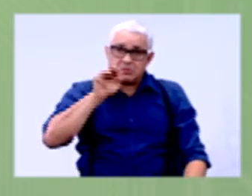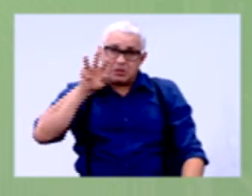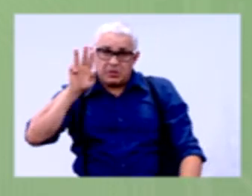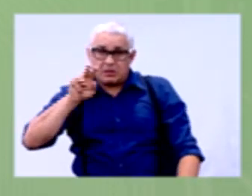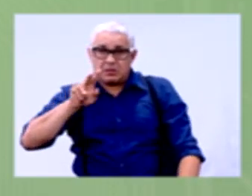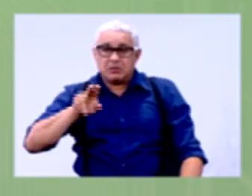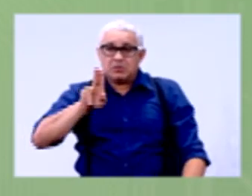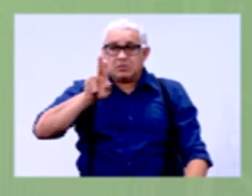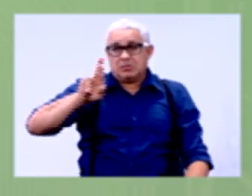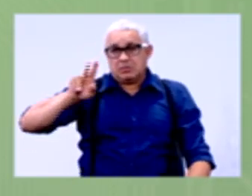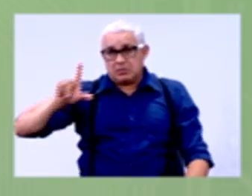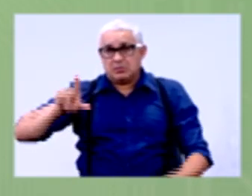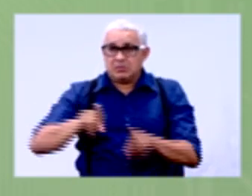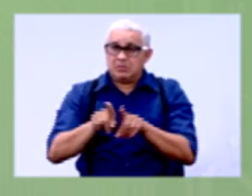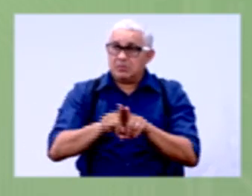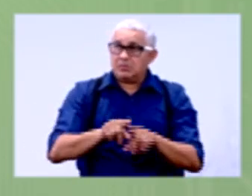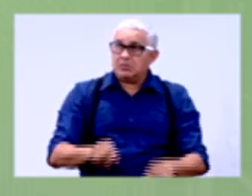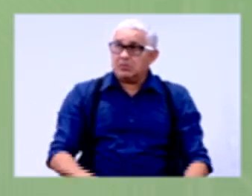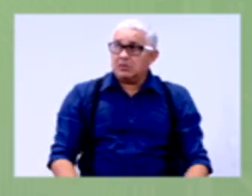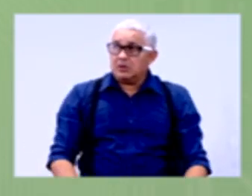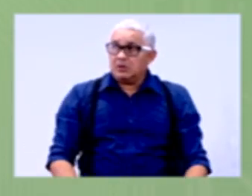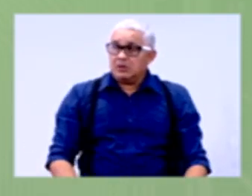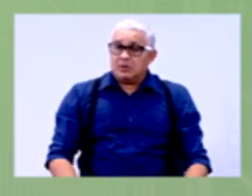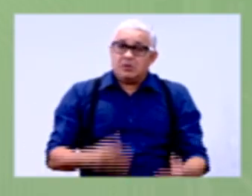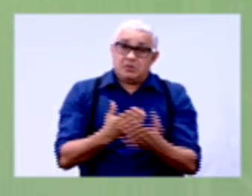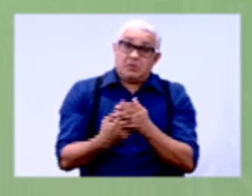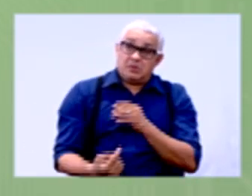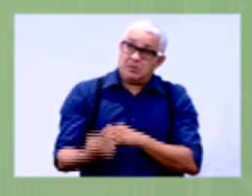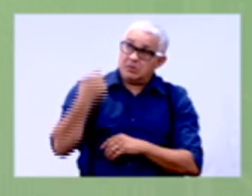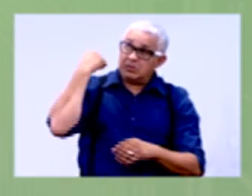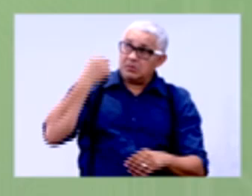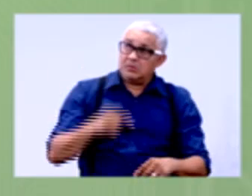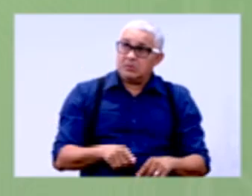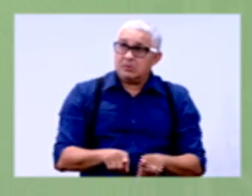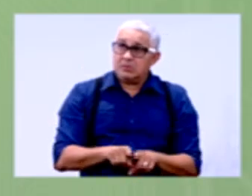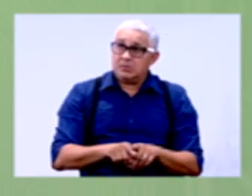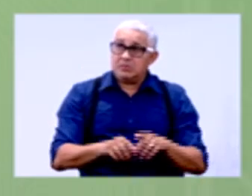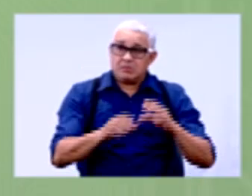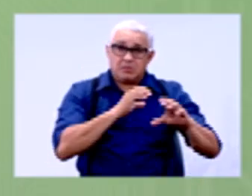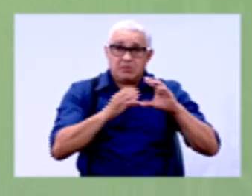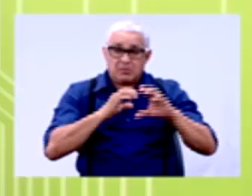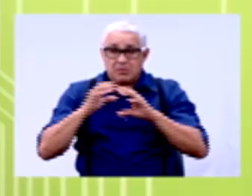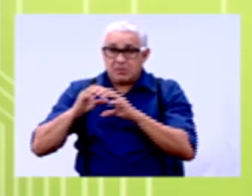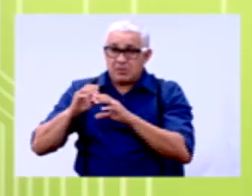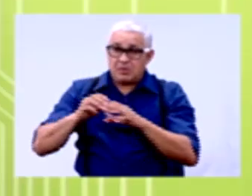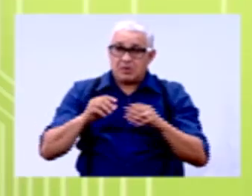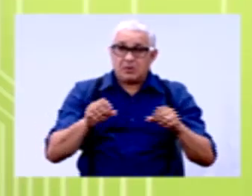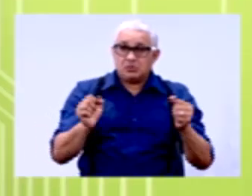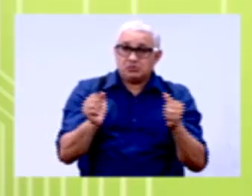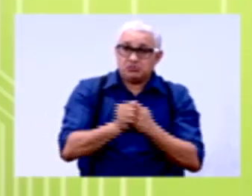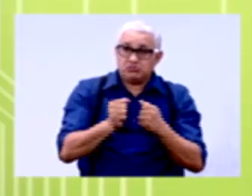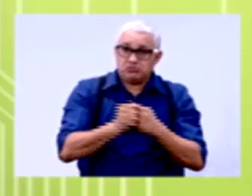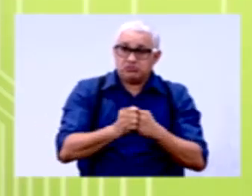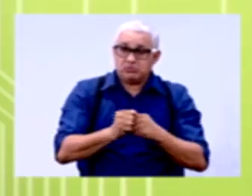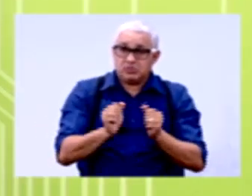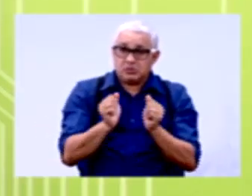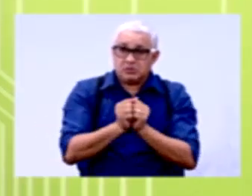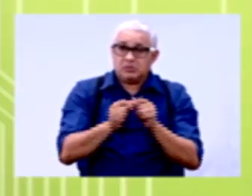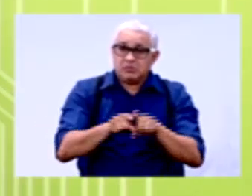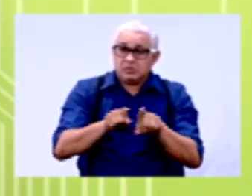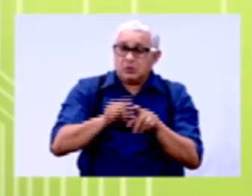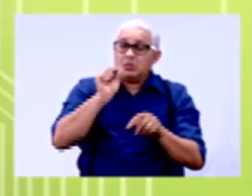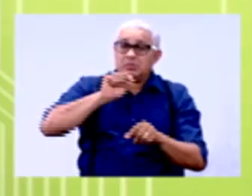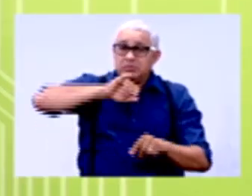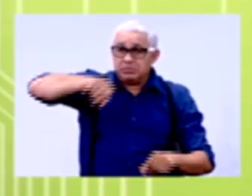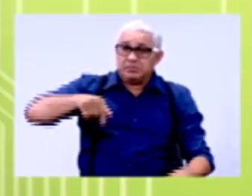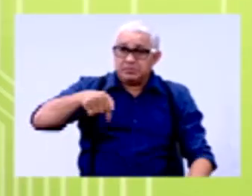servidor. Então, basicamente, na aula anterior, nós falamos aí da integração que o jQuery pode fazer com o